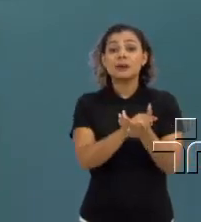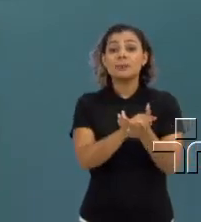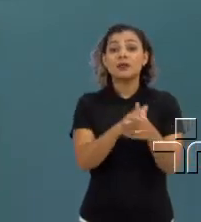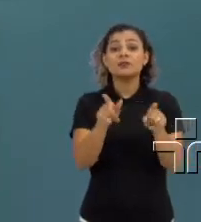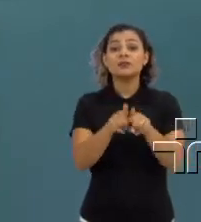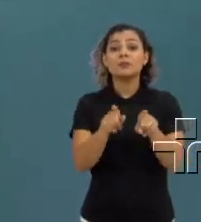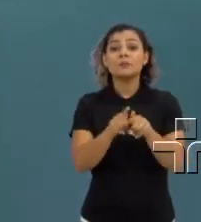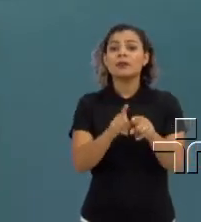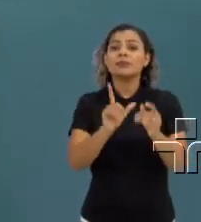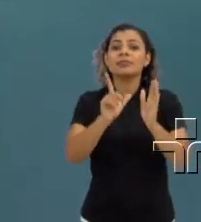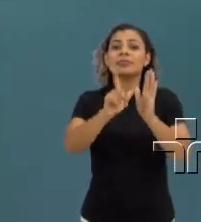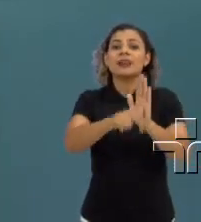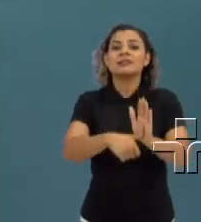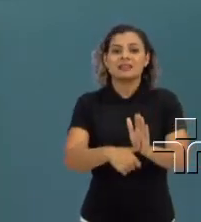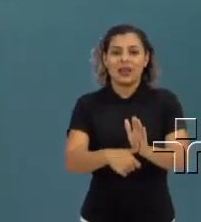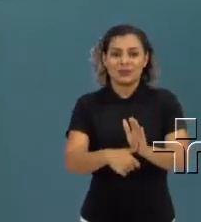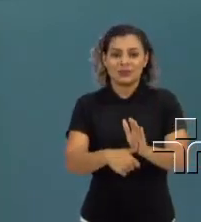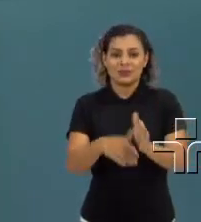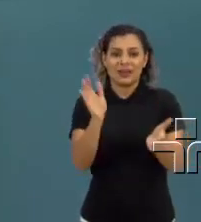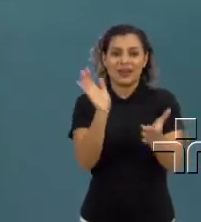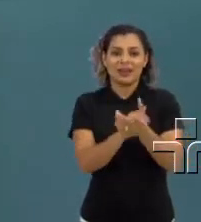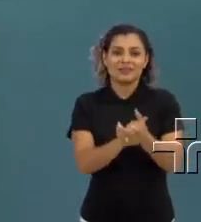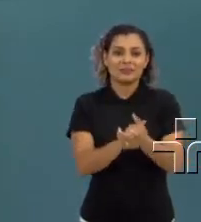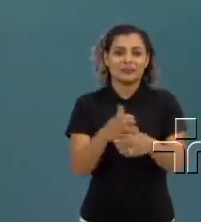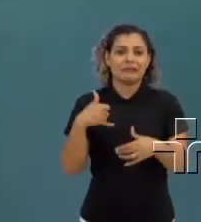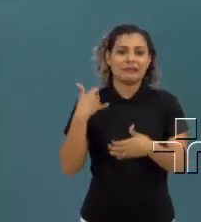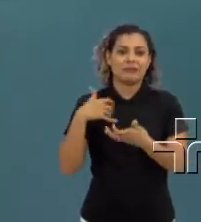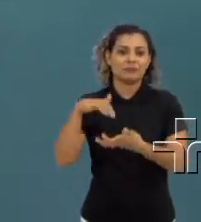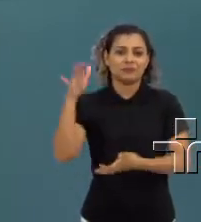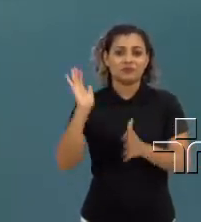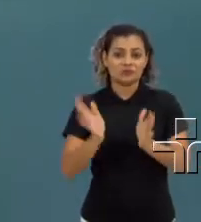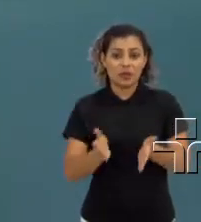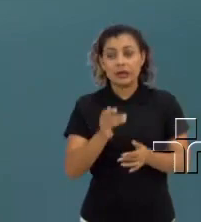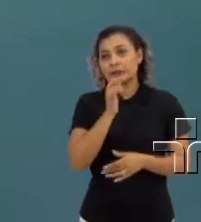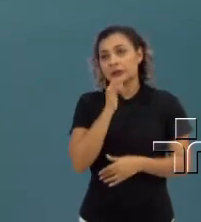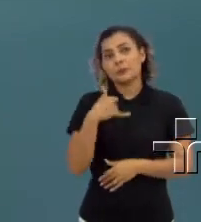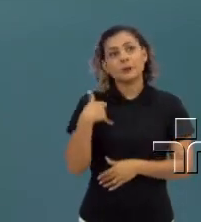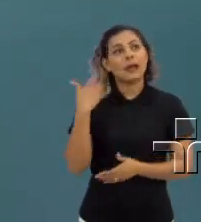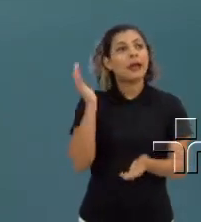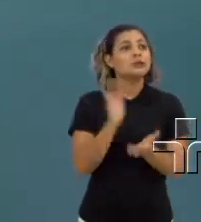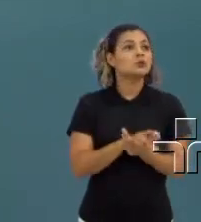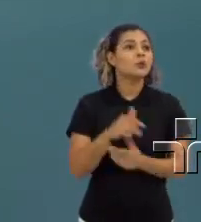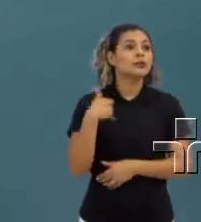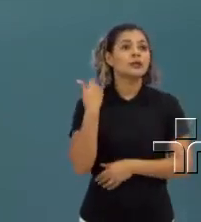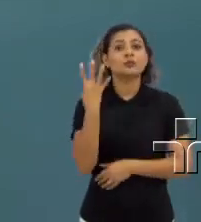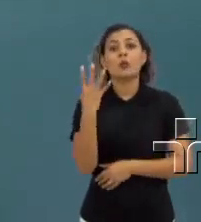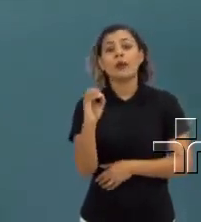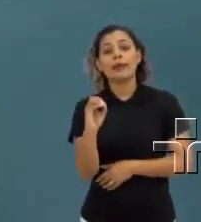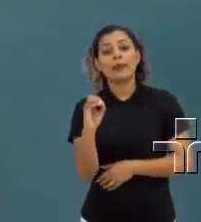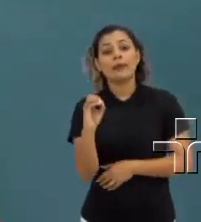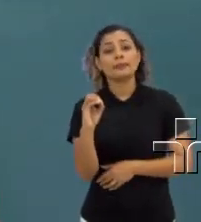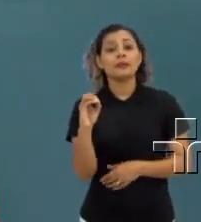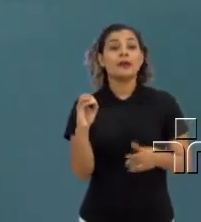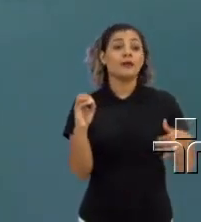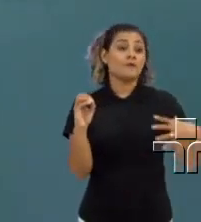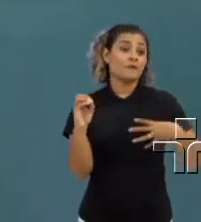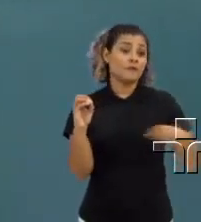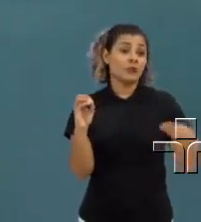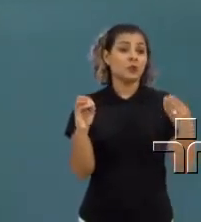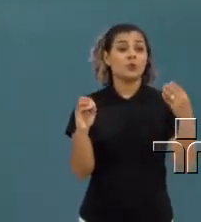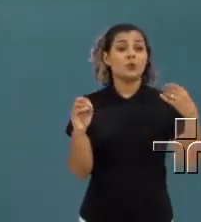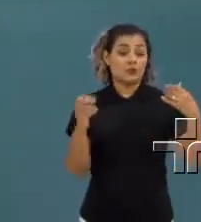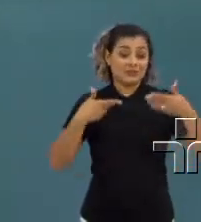mais tarde. Uhum. Então... você pode ter casado com 40, ter filho com 45,